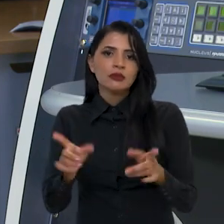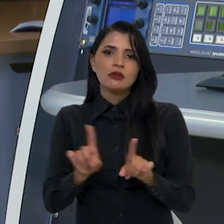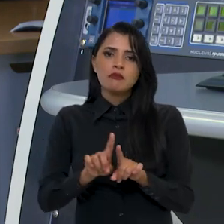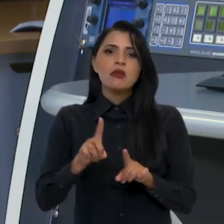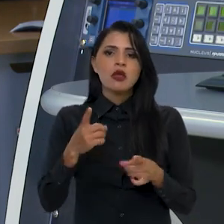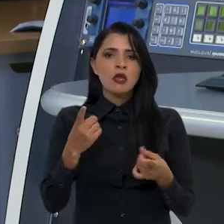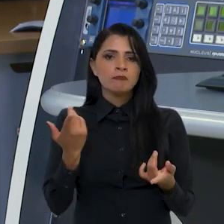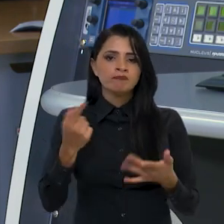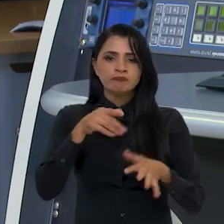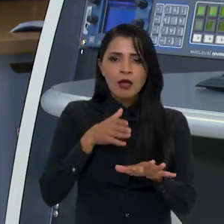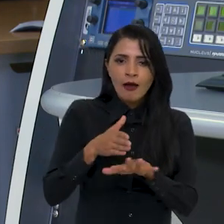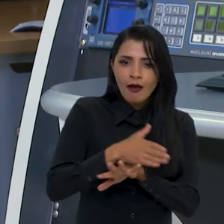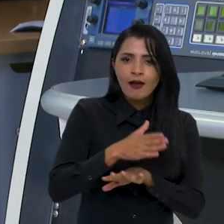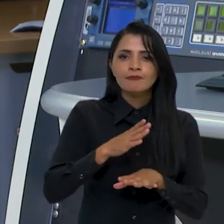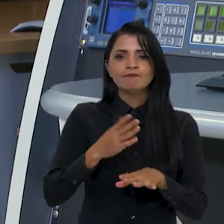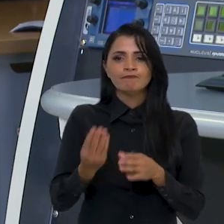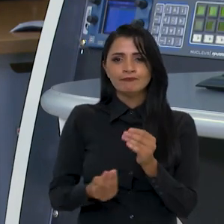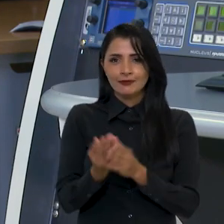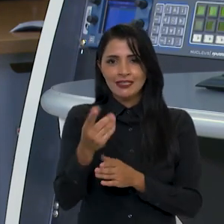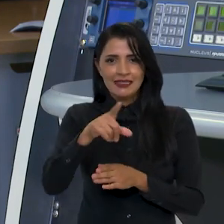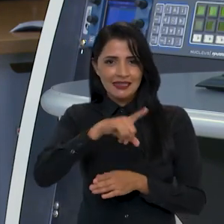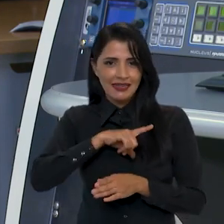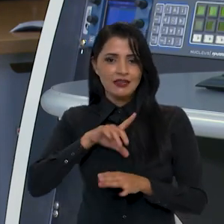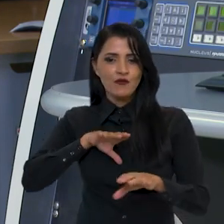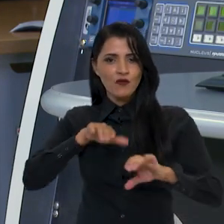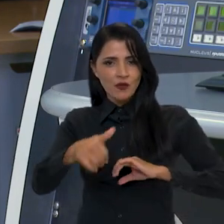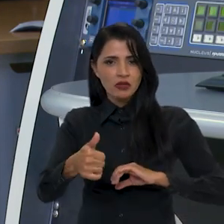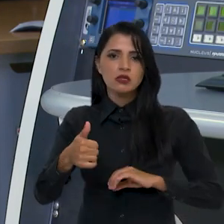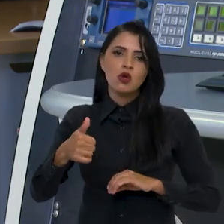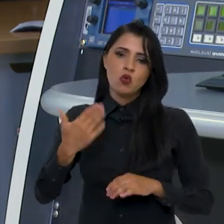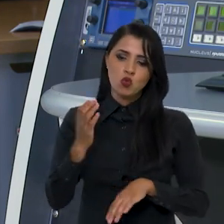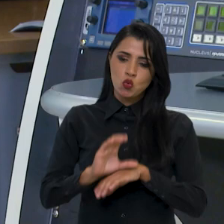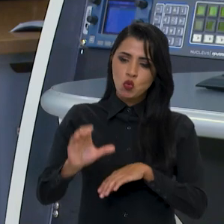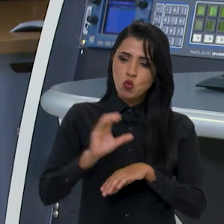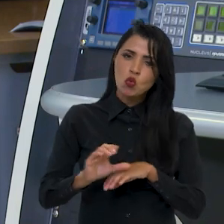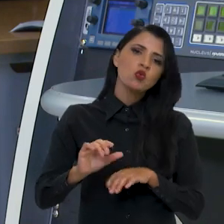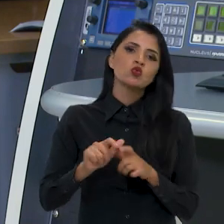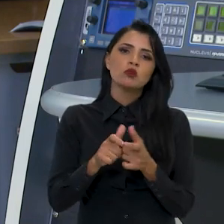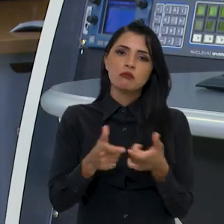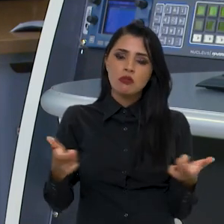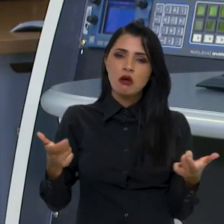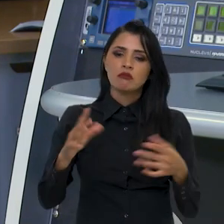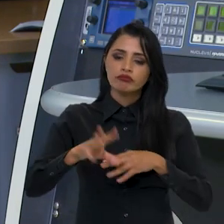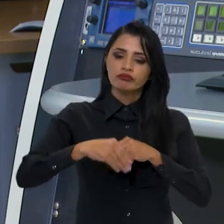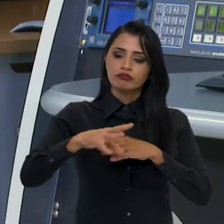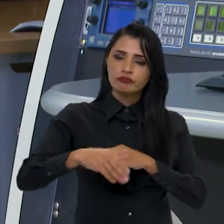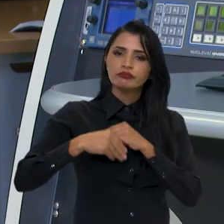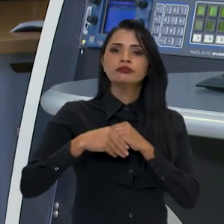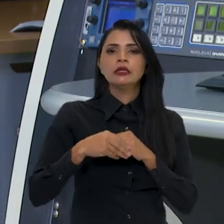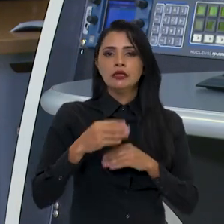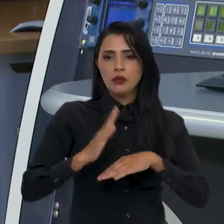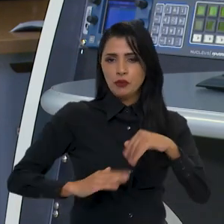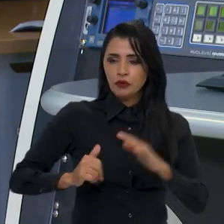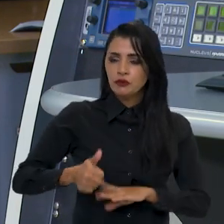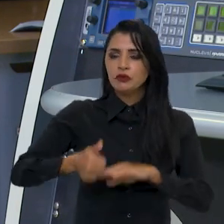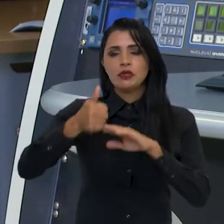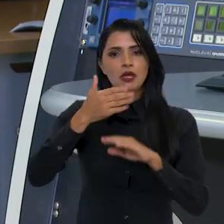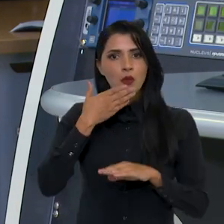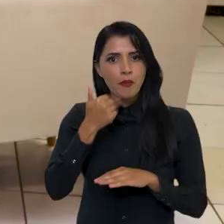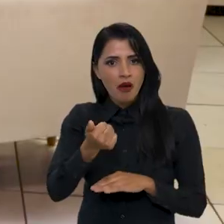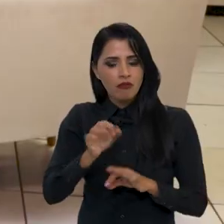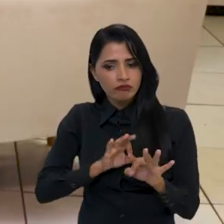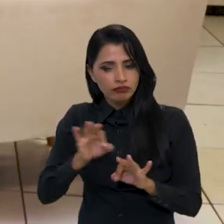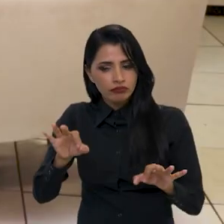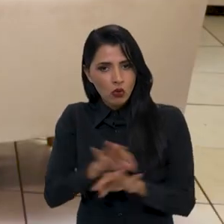fomentar e promover, trazer diretrizes também para essa formação, para que os cursos cada vez mais incorporem e os